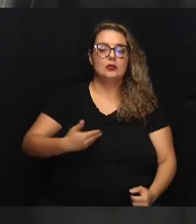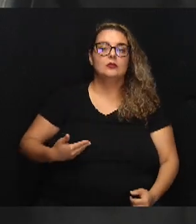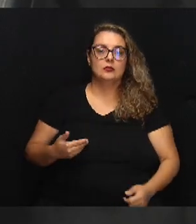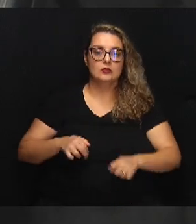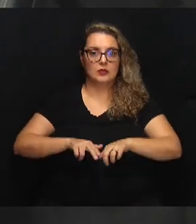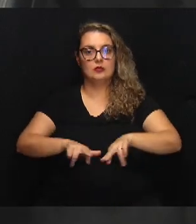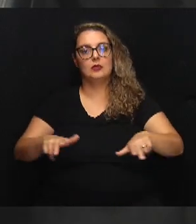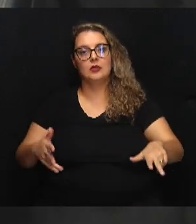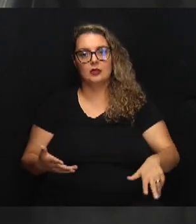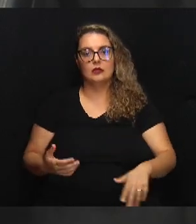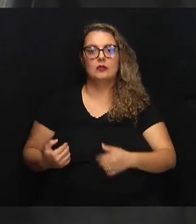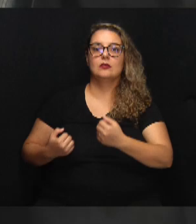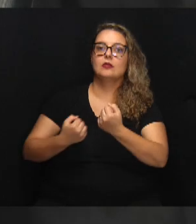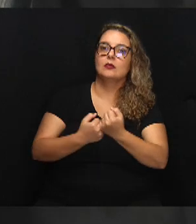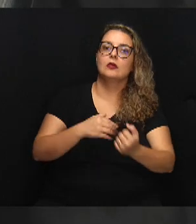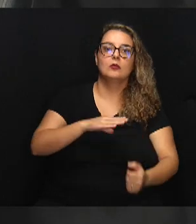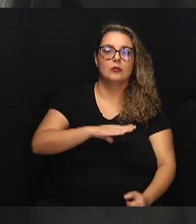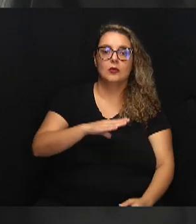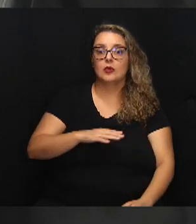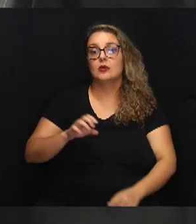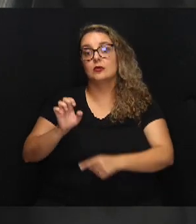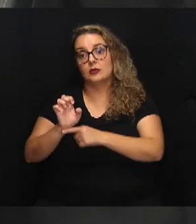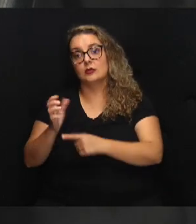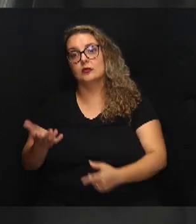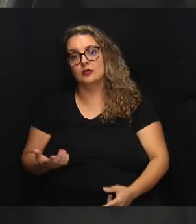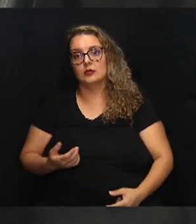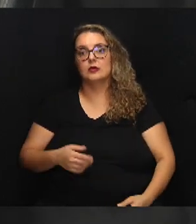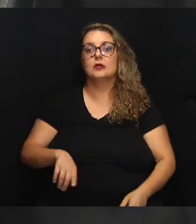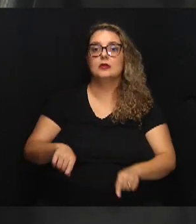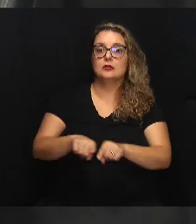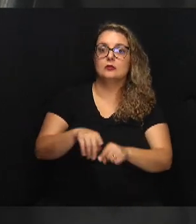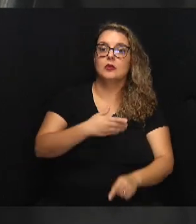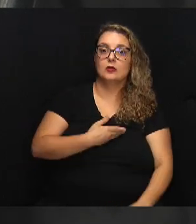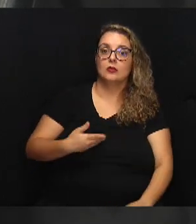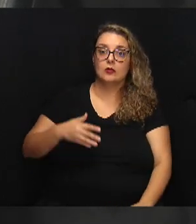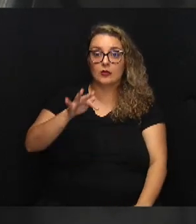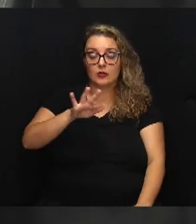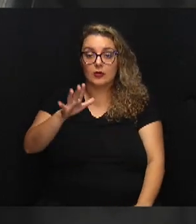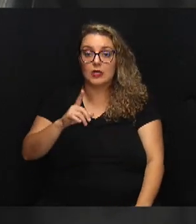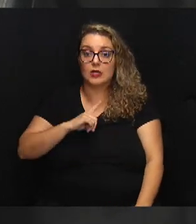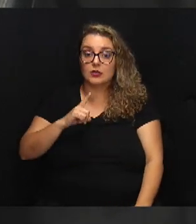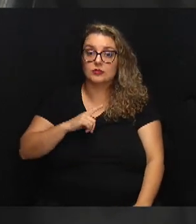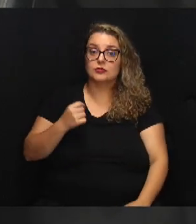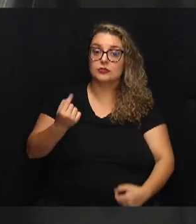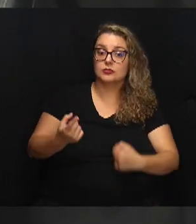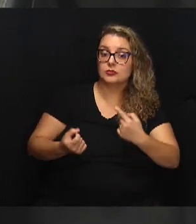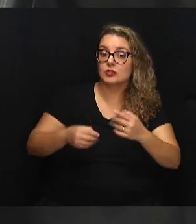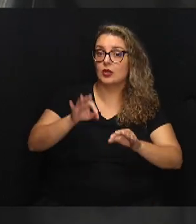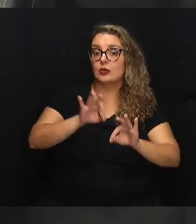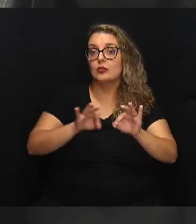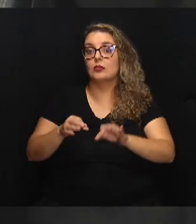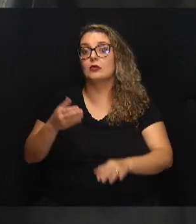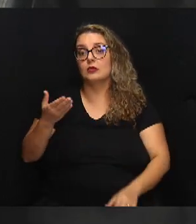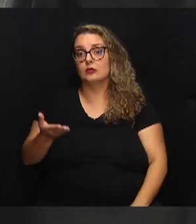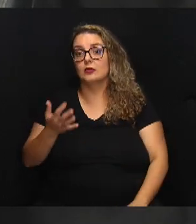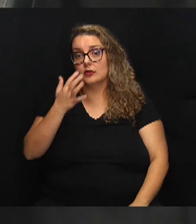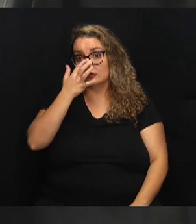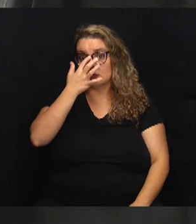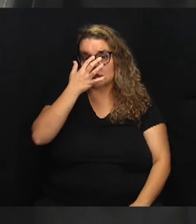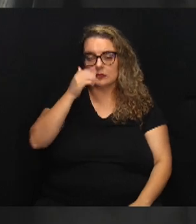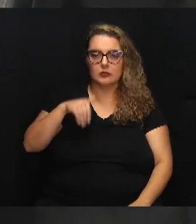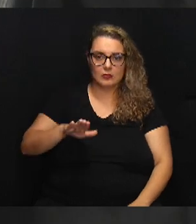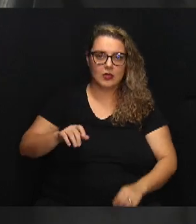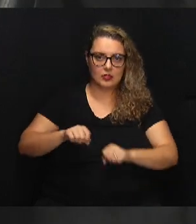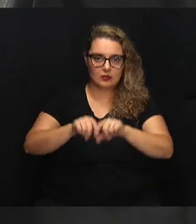gente atuava em apoio a governos municipais, estaduais e ao governo federal. E eu tive alguns projetos lá, e acho que o mais destacado foi